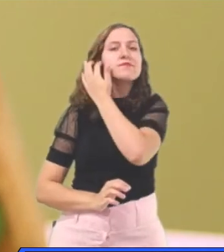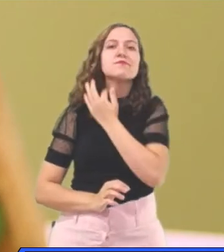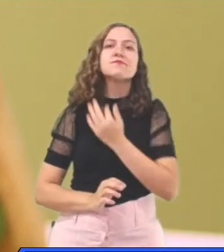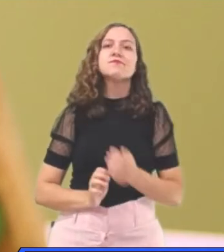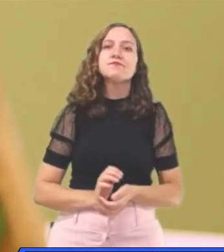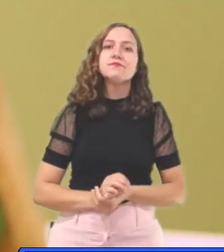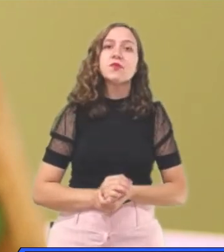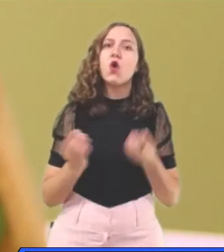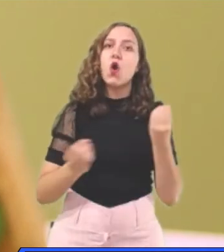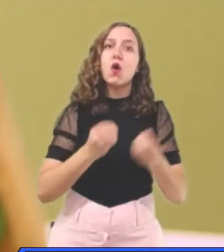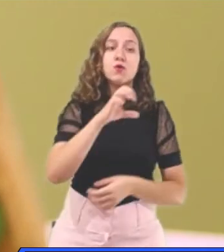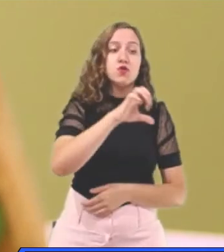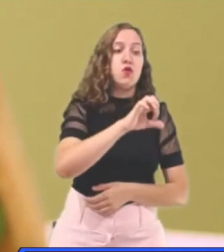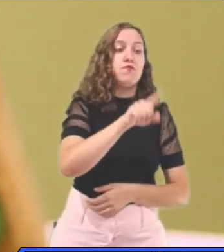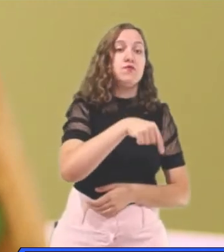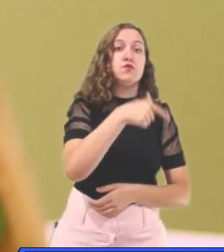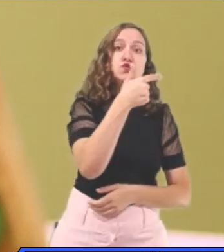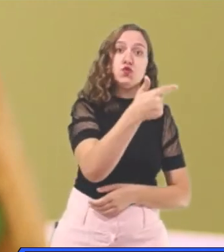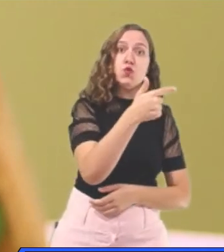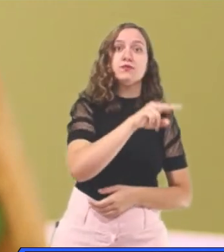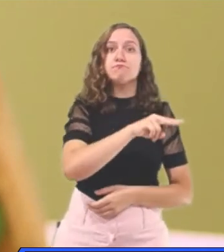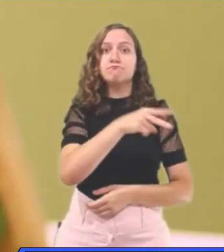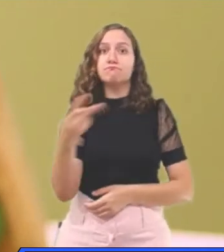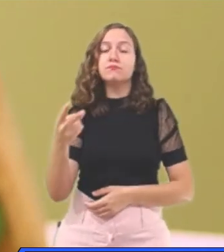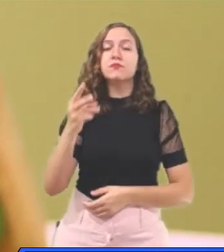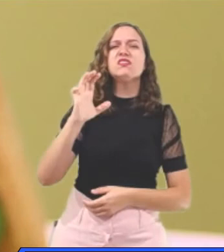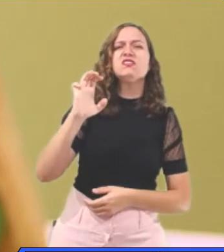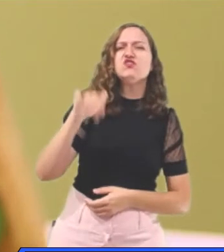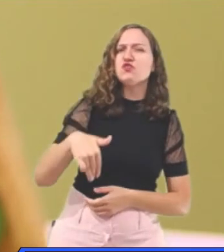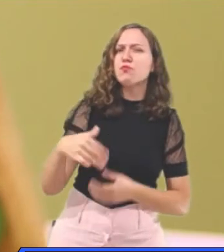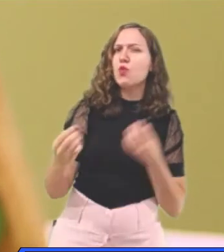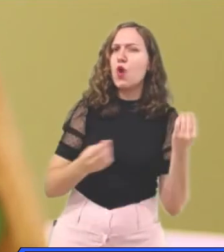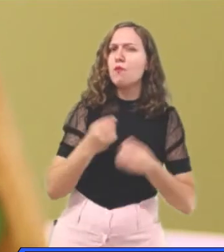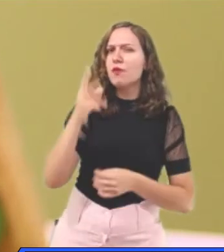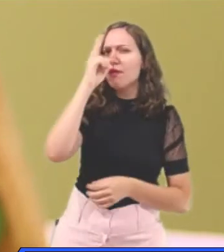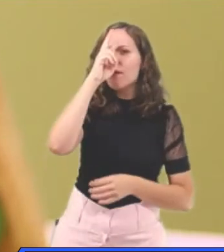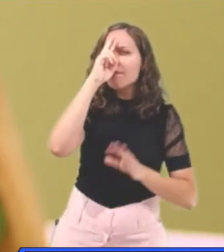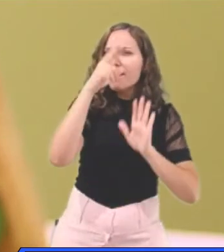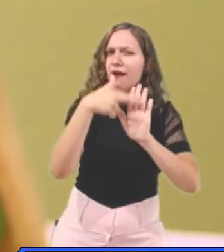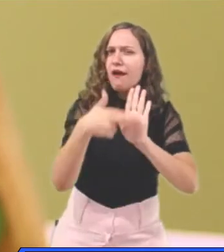esses 9,2 metros para centímetros, lembra lá?